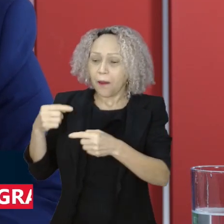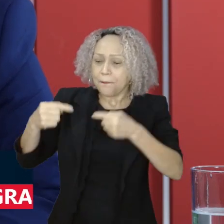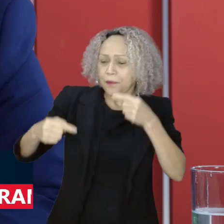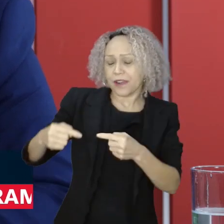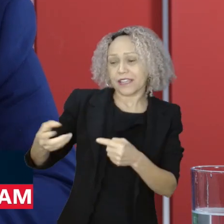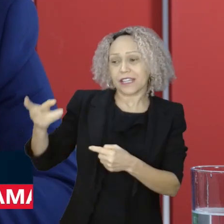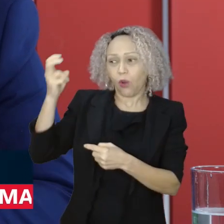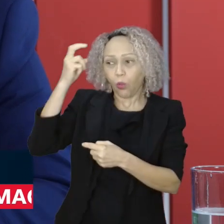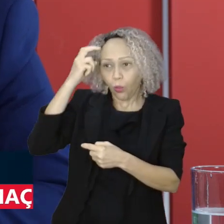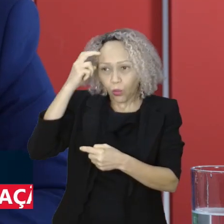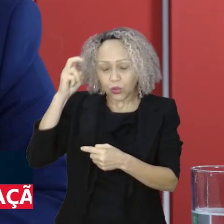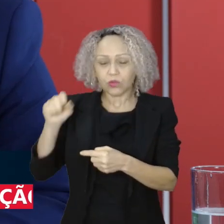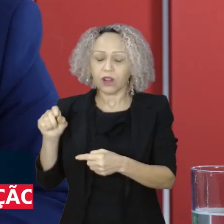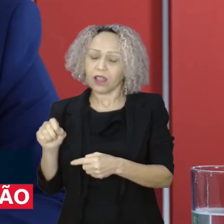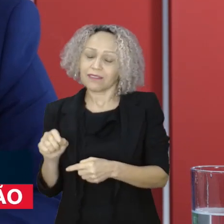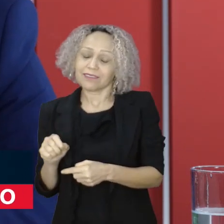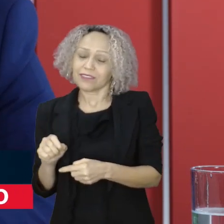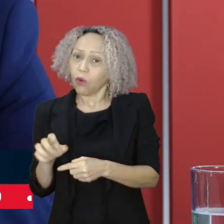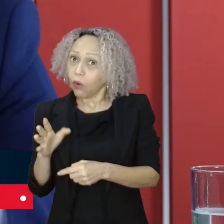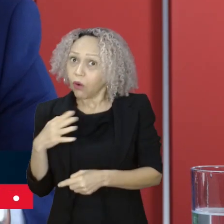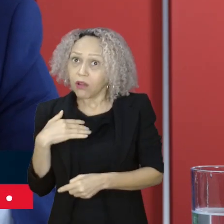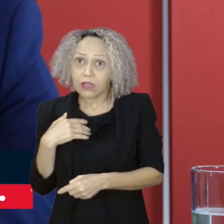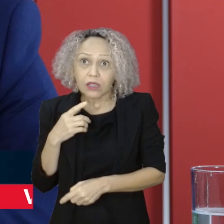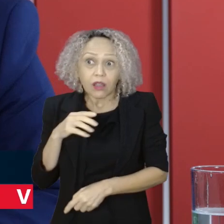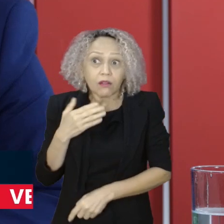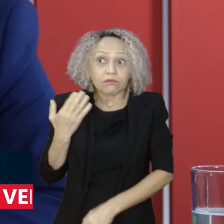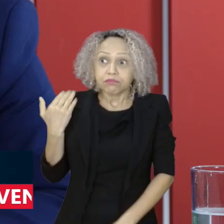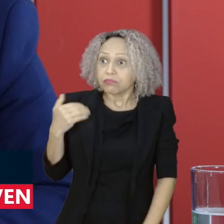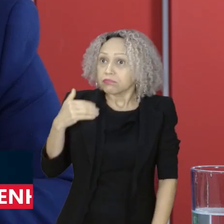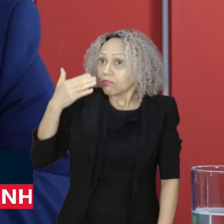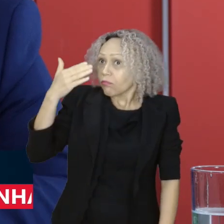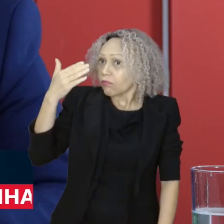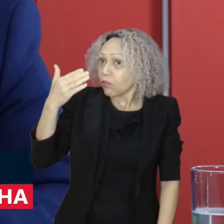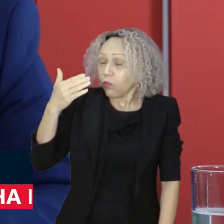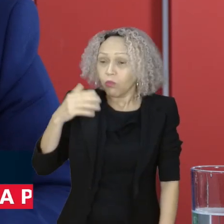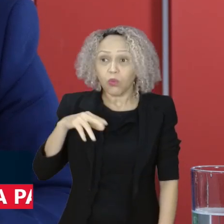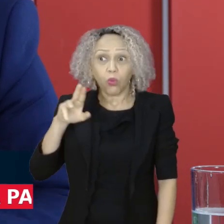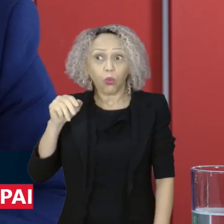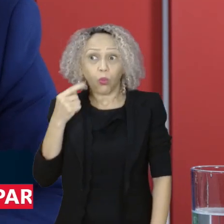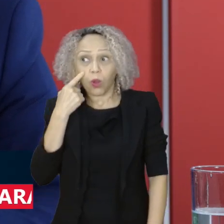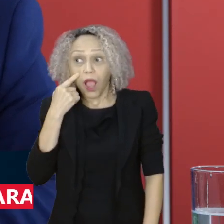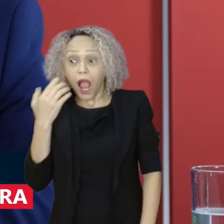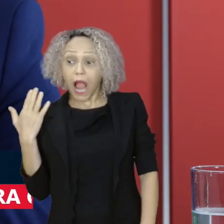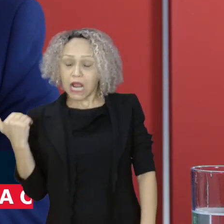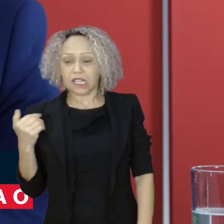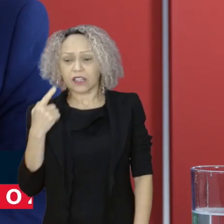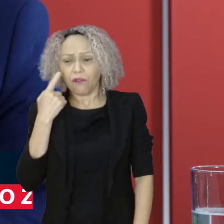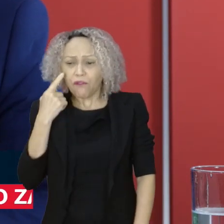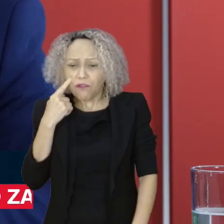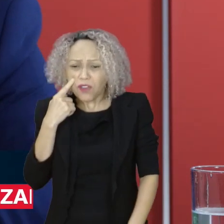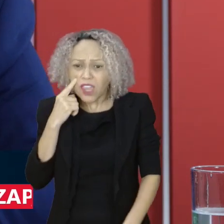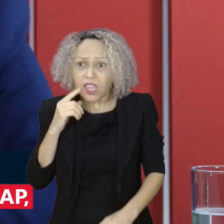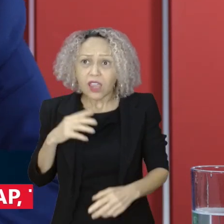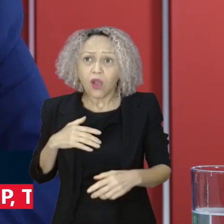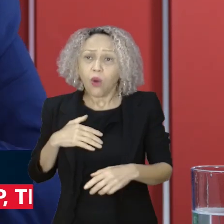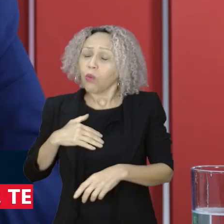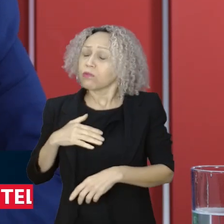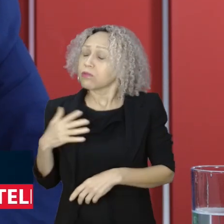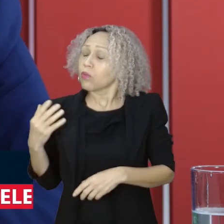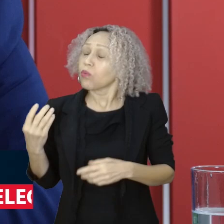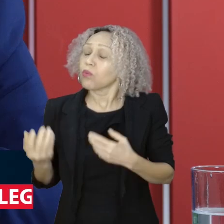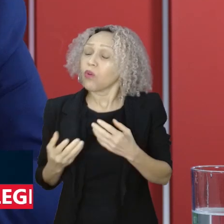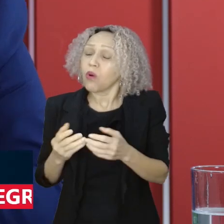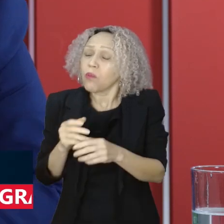tido tamanha adesão como a Lei Paulo Gustavo teve. Isso é fruto de um trabalho de articulação do Ministério com